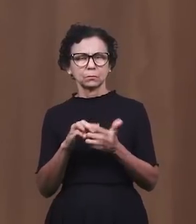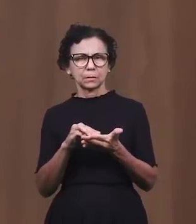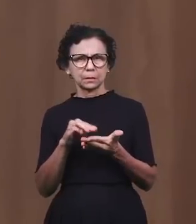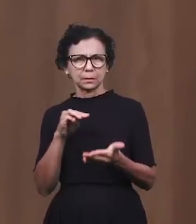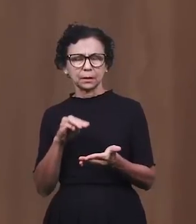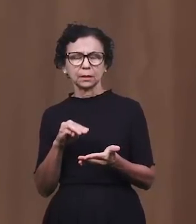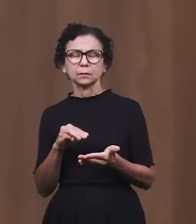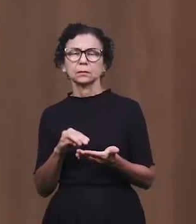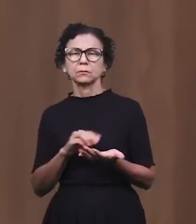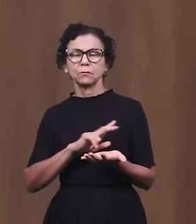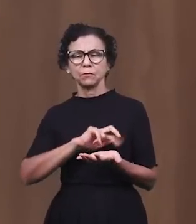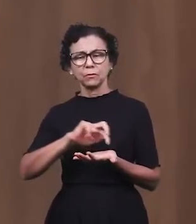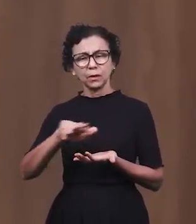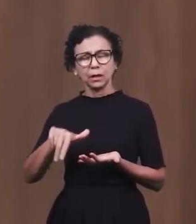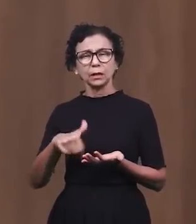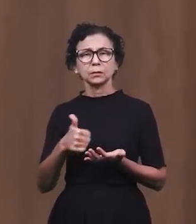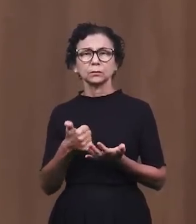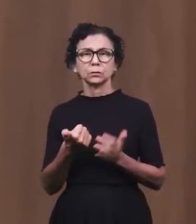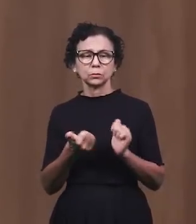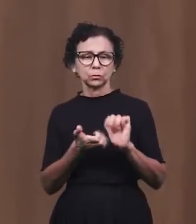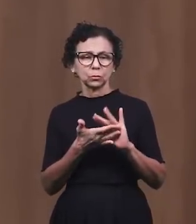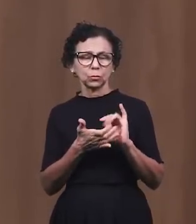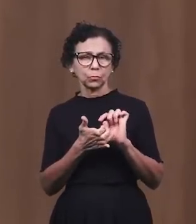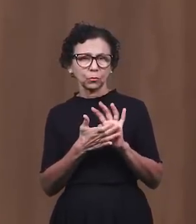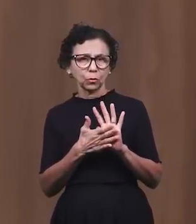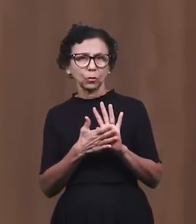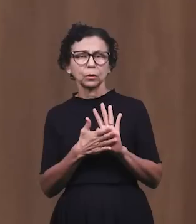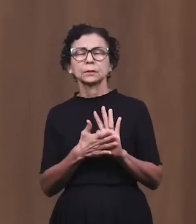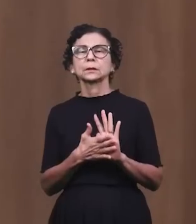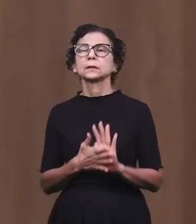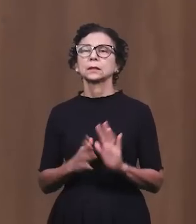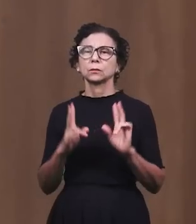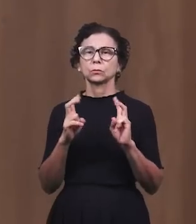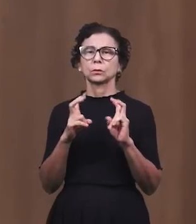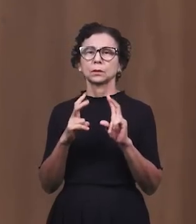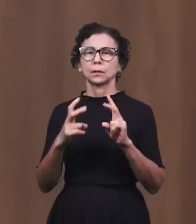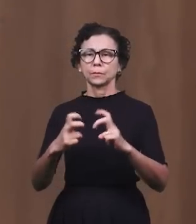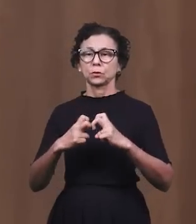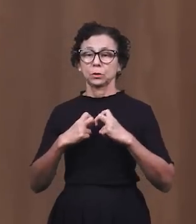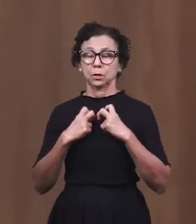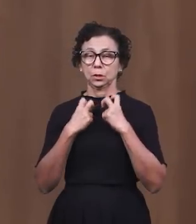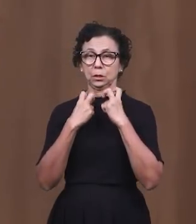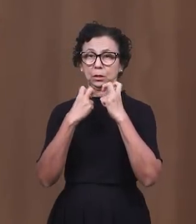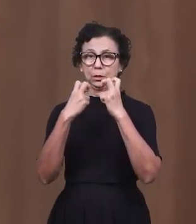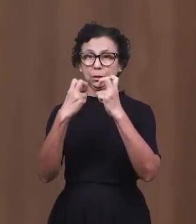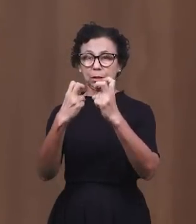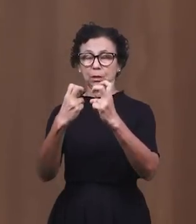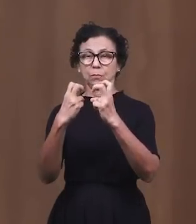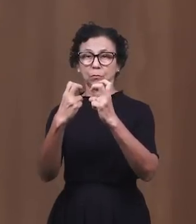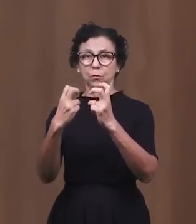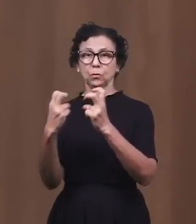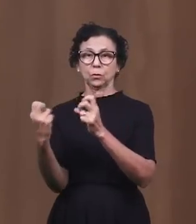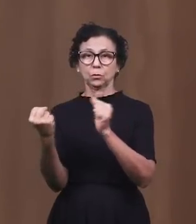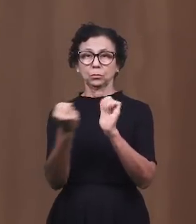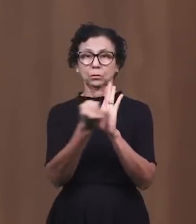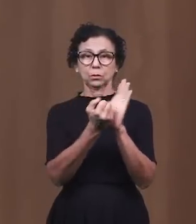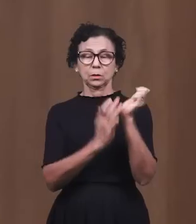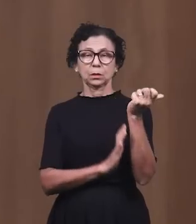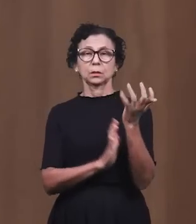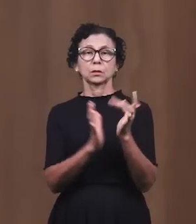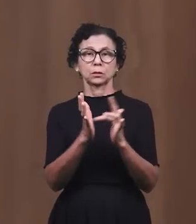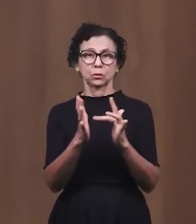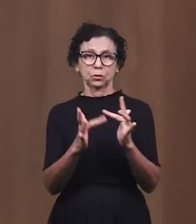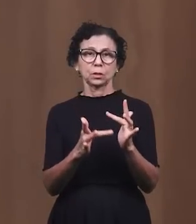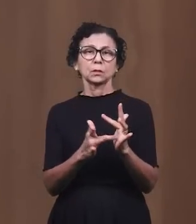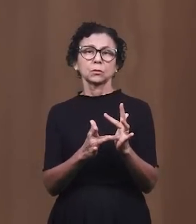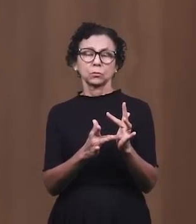tudo mais, você pode, e às vezes até dá mais comunhão ao culto,